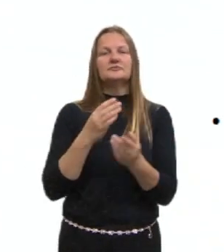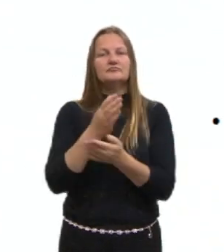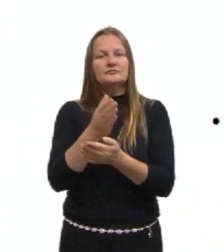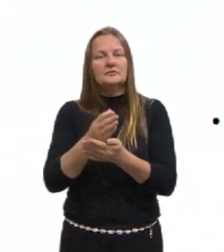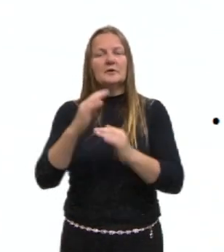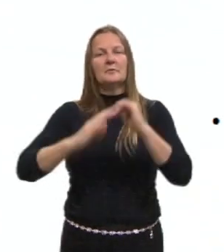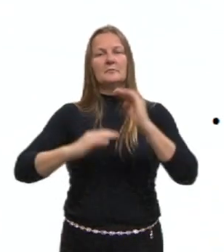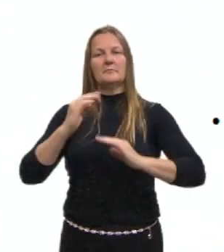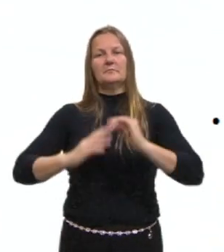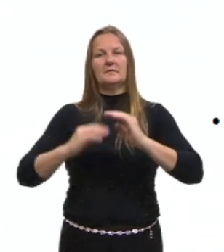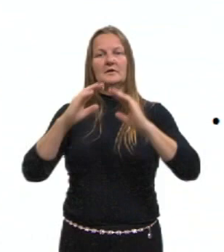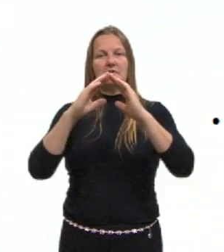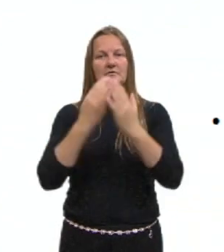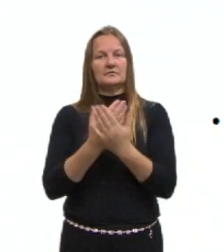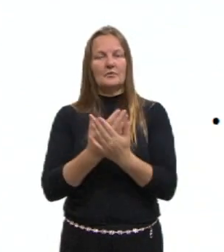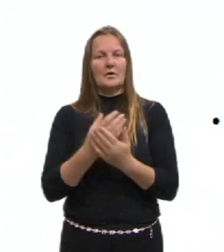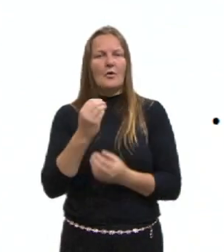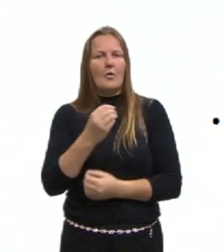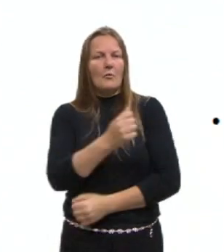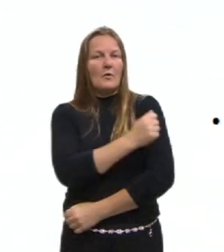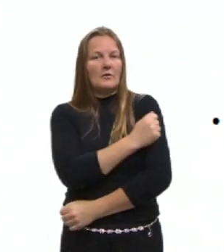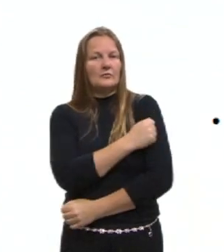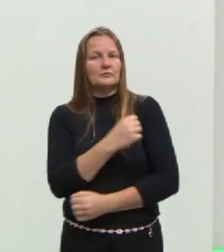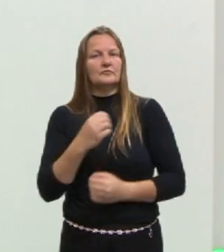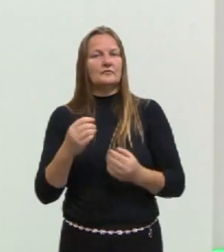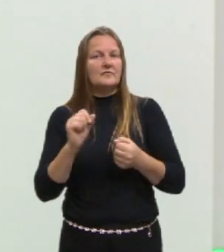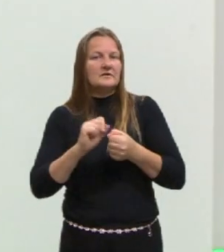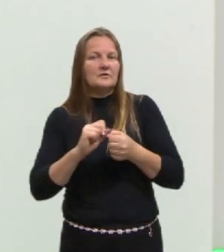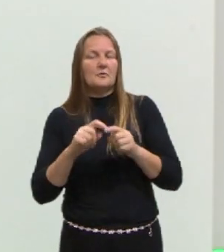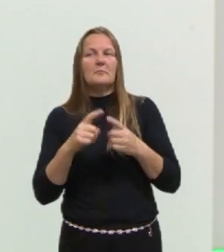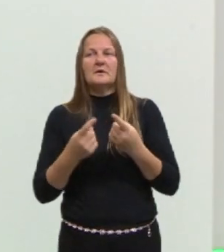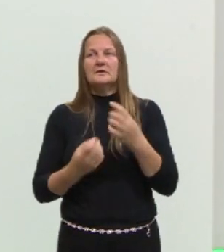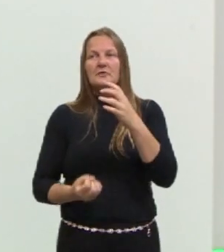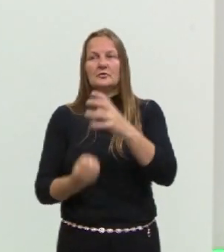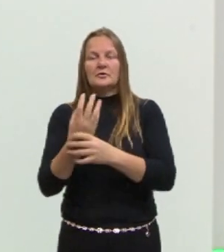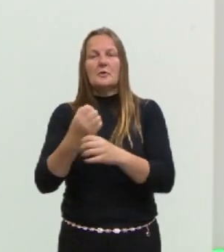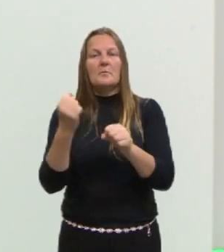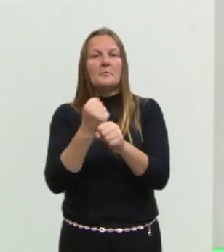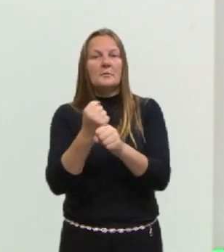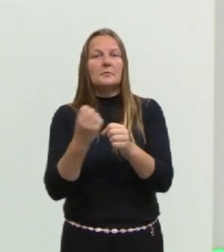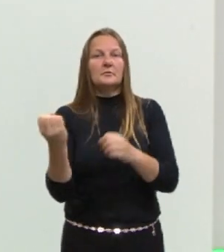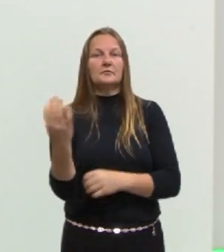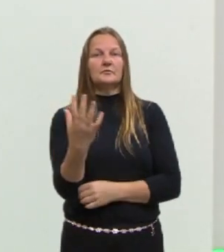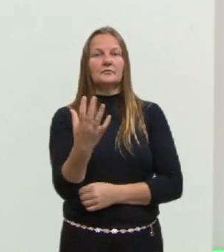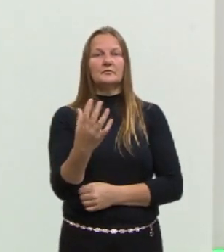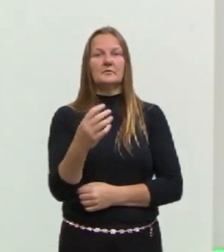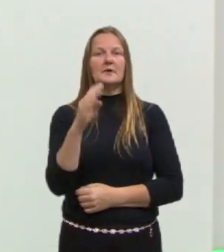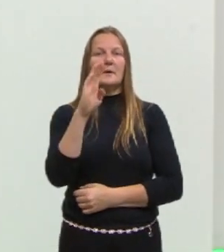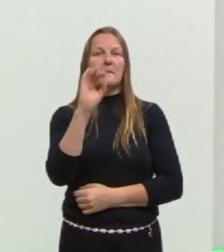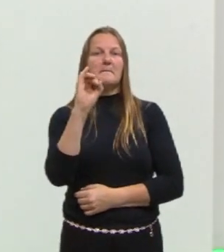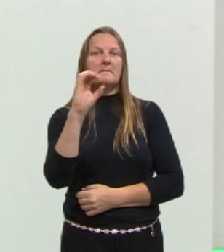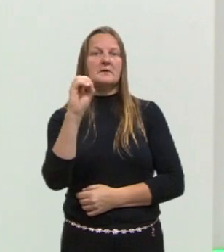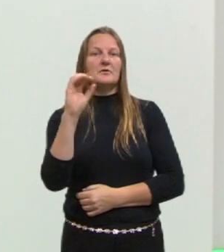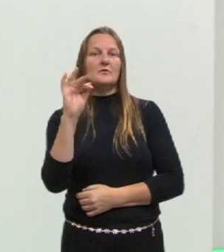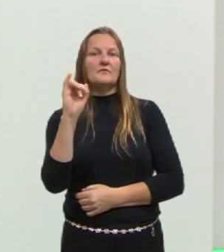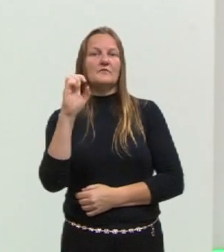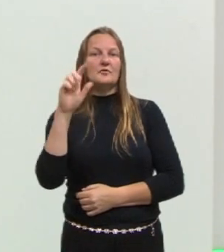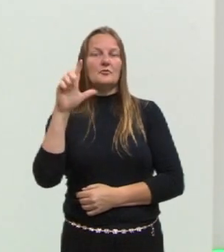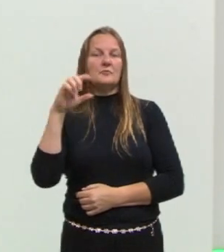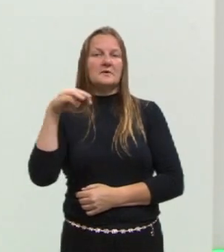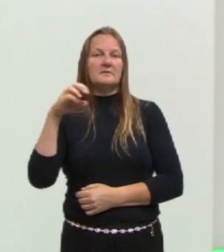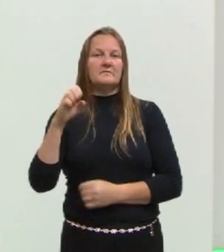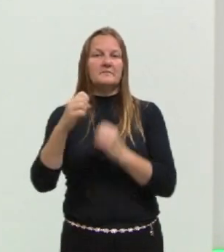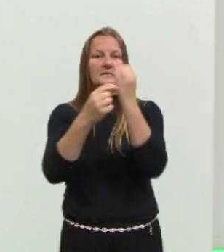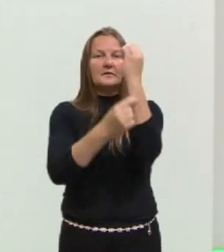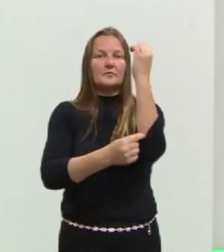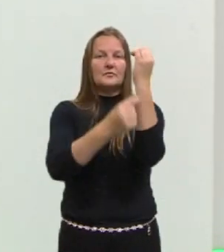aplicar na escola para ver como os alunos se comportavam, mas eu criei um produto novo, né, que é um biofilme de quitosana e celulose